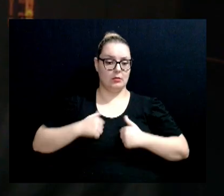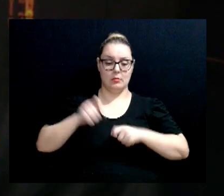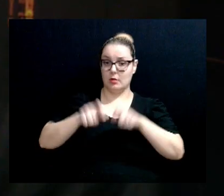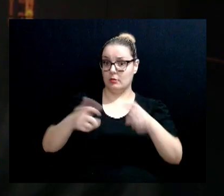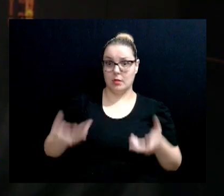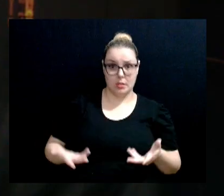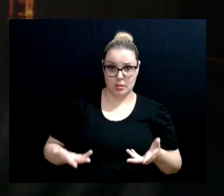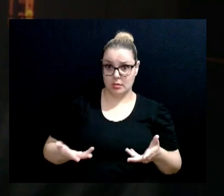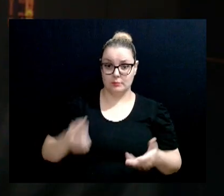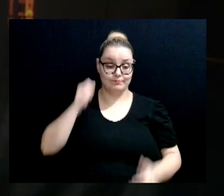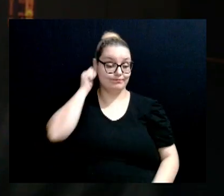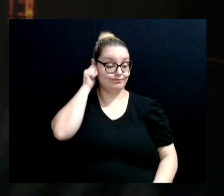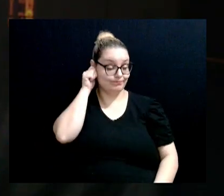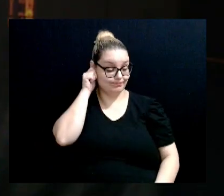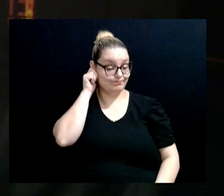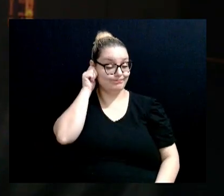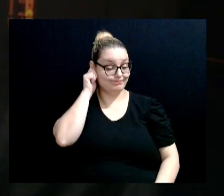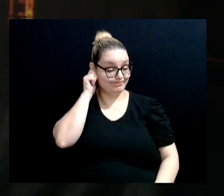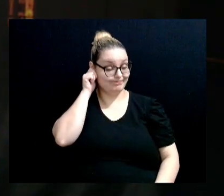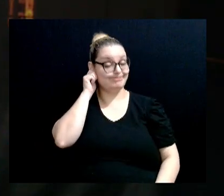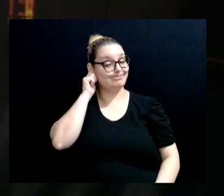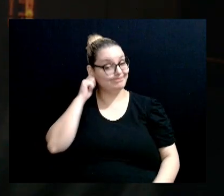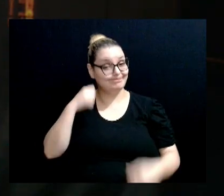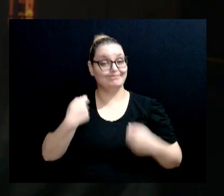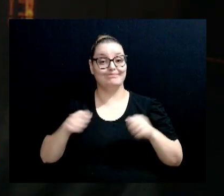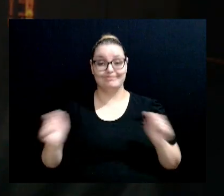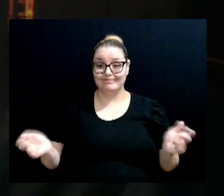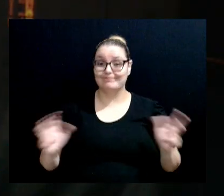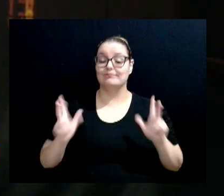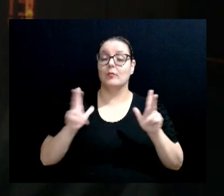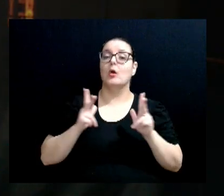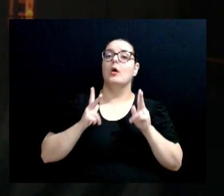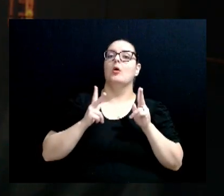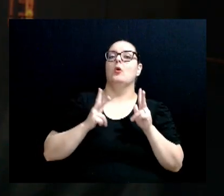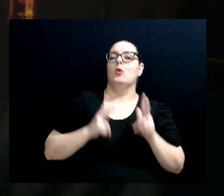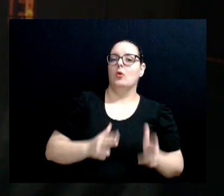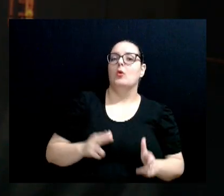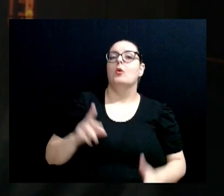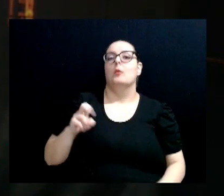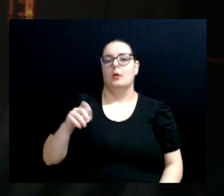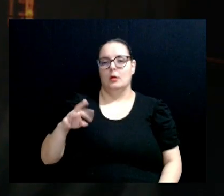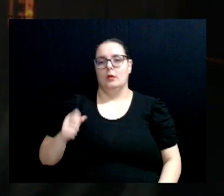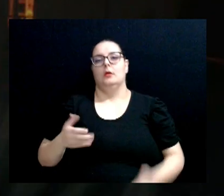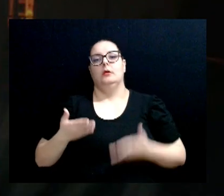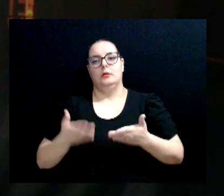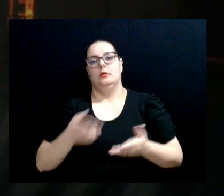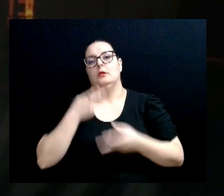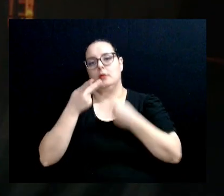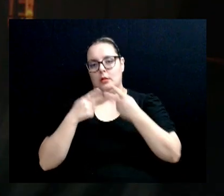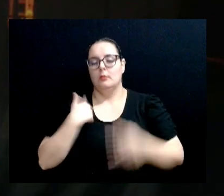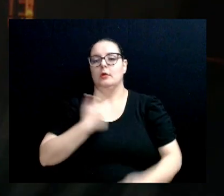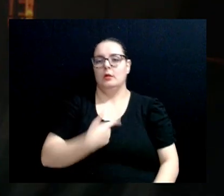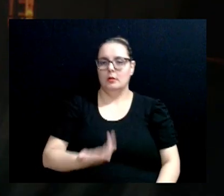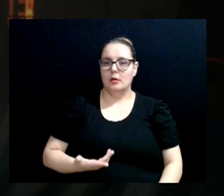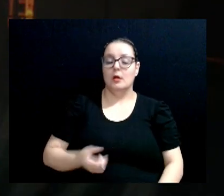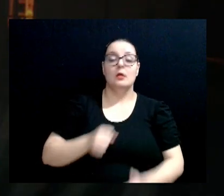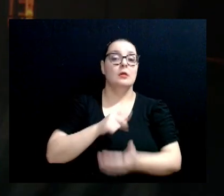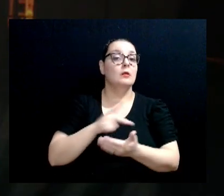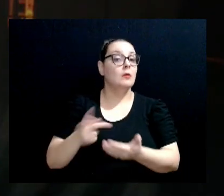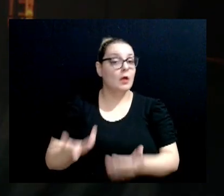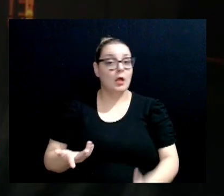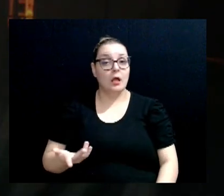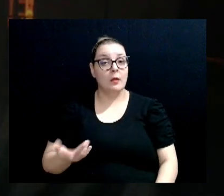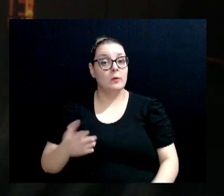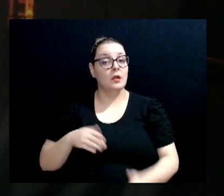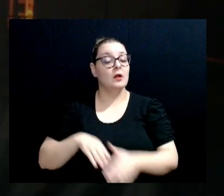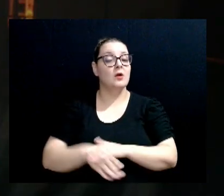preciso sim acender um sinal de alerta, assim como a Renata trouxe para a gente, né? Os aplicativos, eles costumam trazer